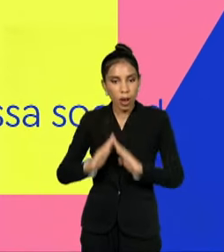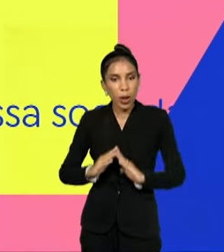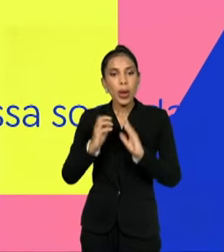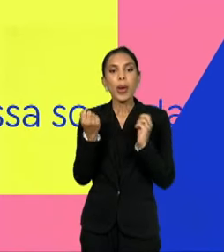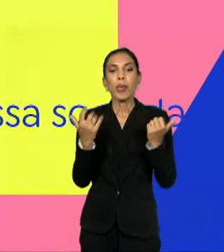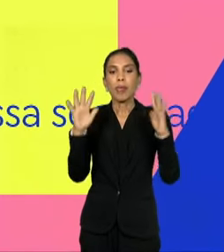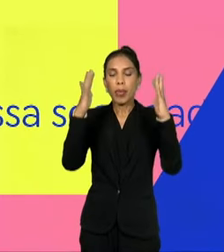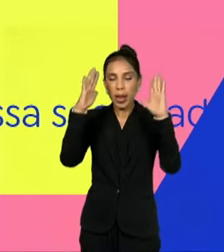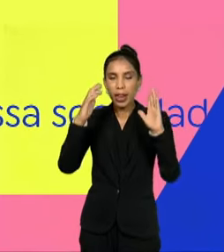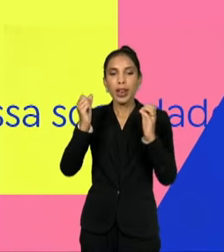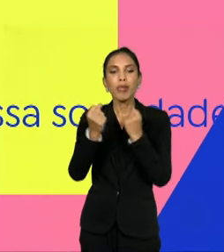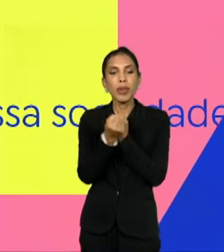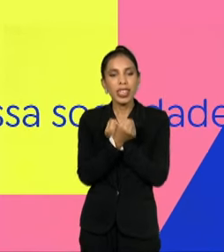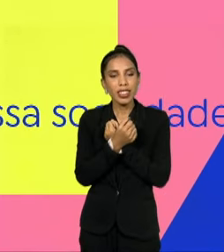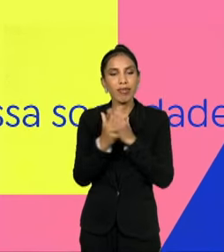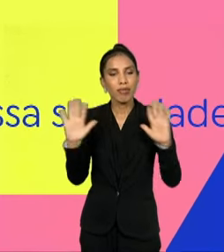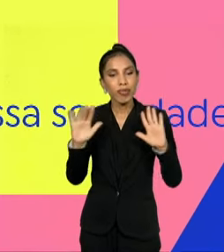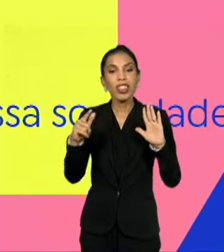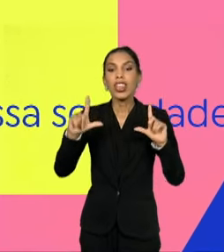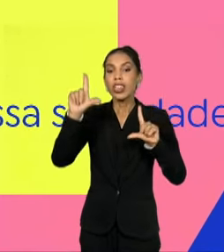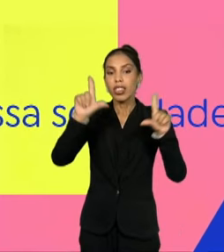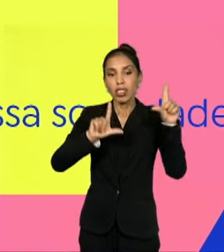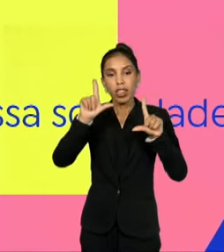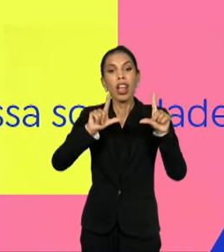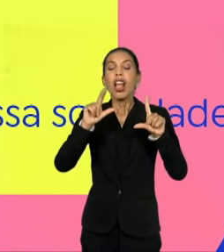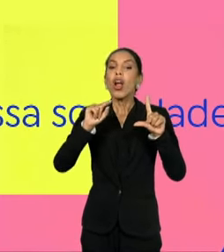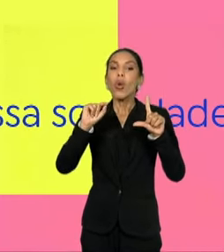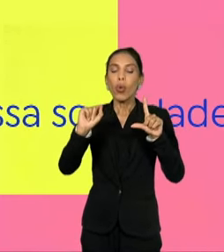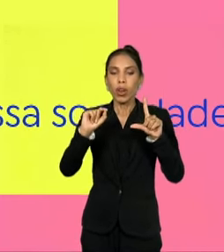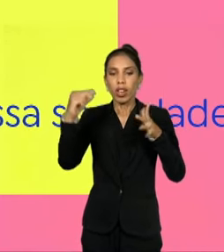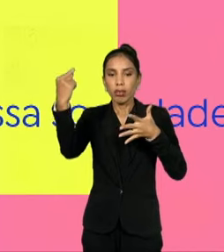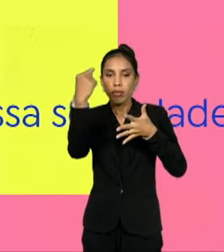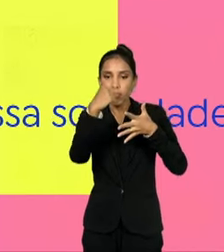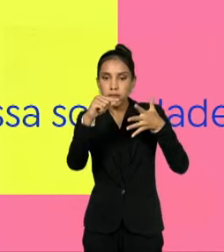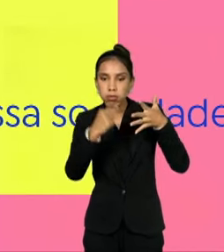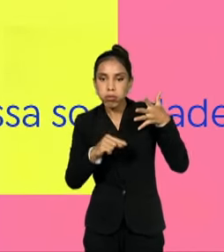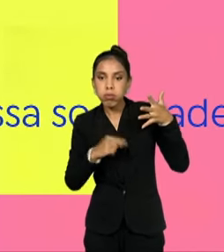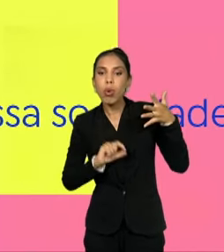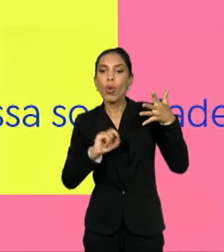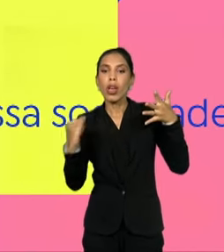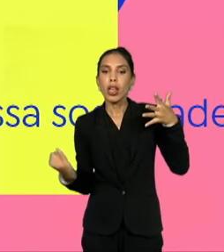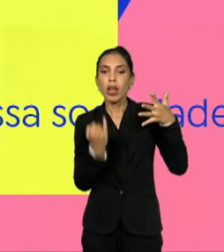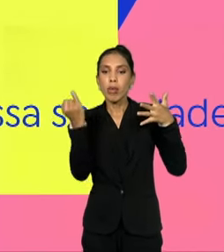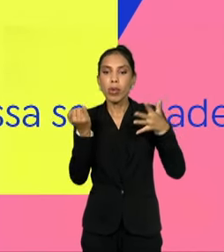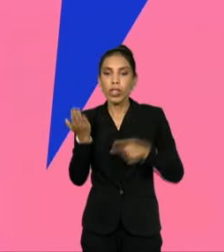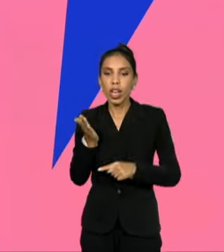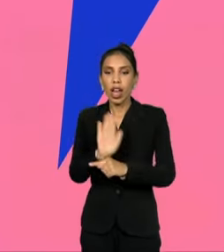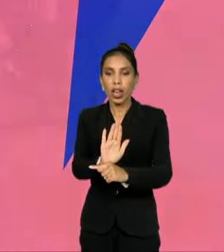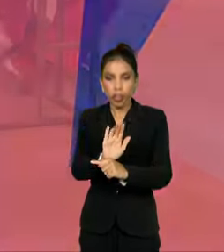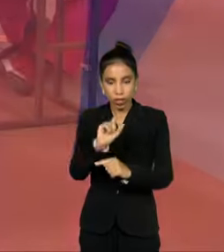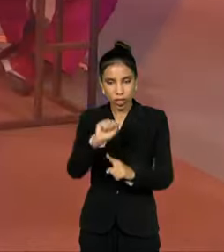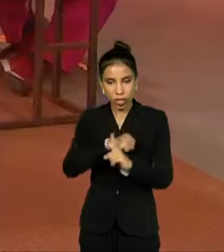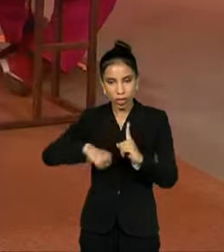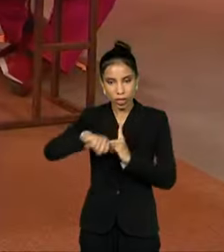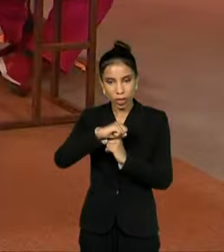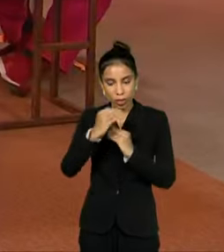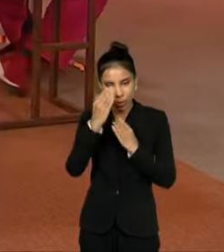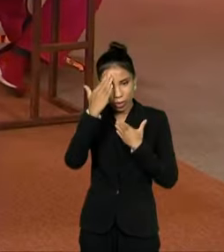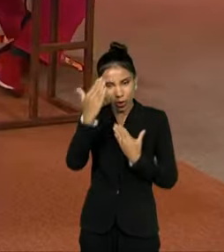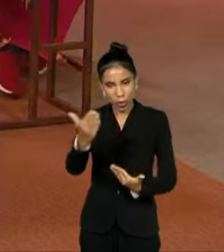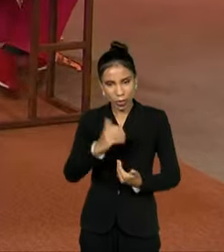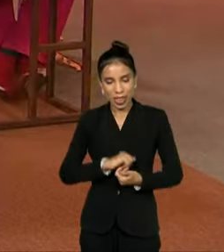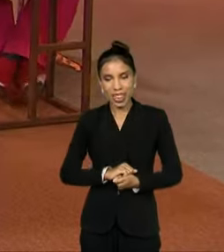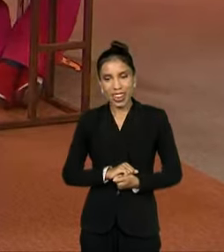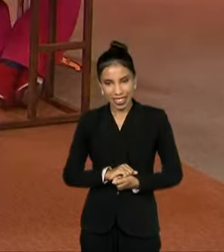ao Sem Censura por trazer na pauta do programa questões tão relevantes para a nossa sociedade. Obrigada, Juliana. Muito obrigada,